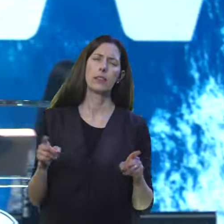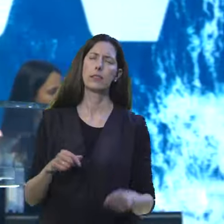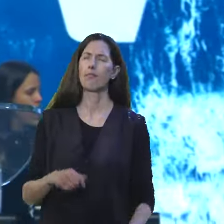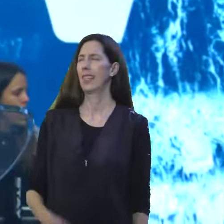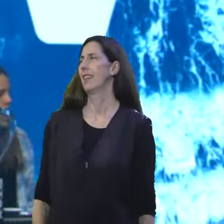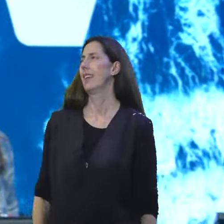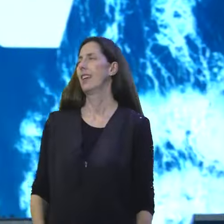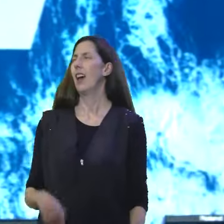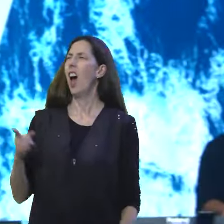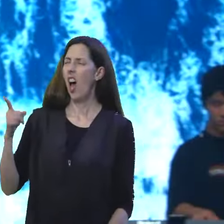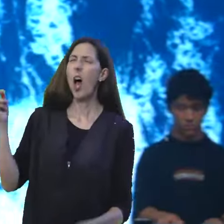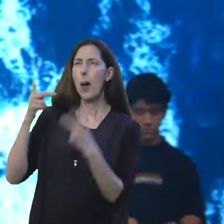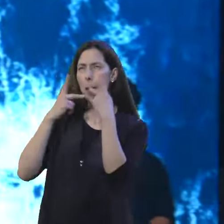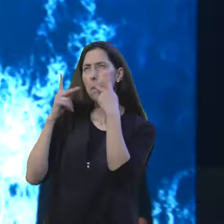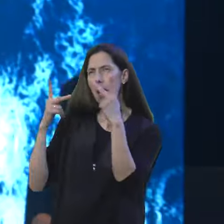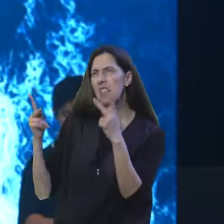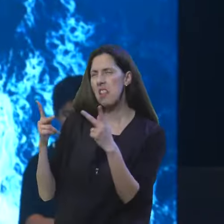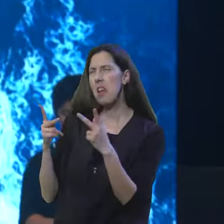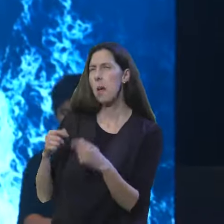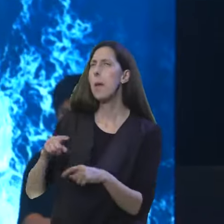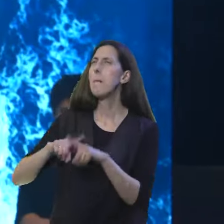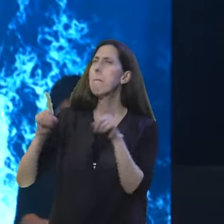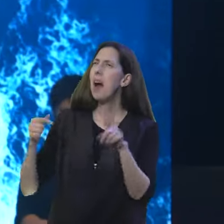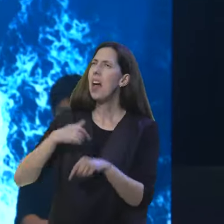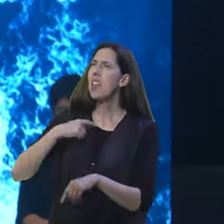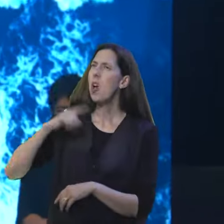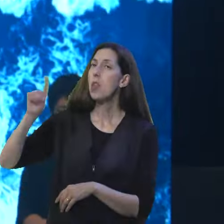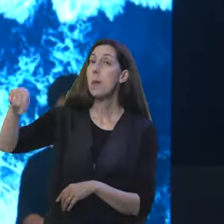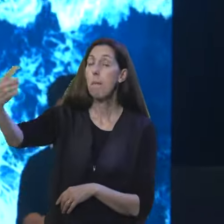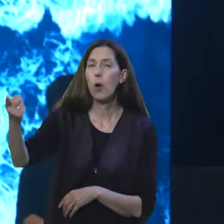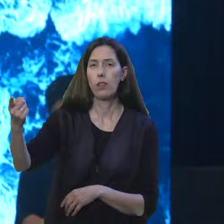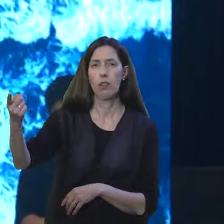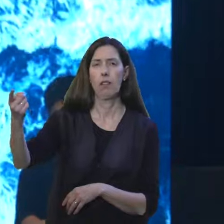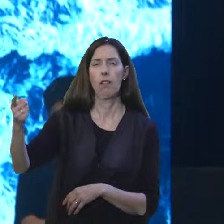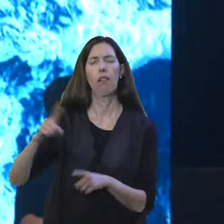cara, legal a palavra do pastor, mas eu vou deixar para depois.